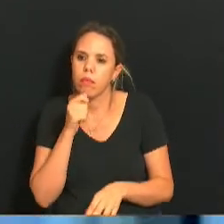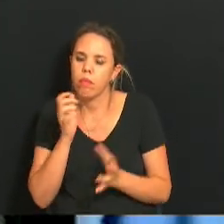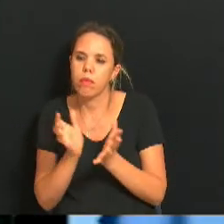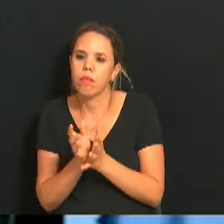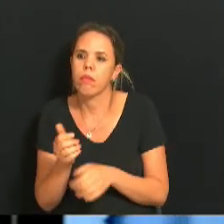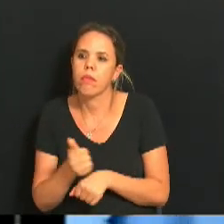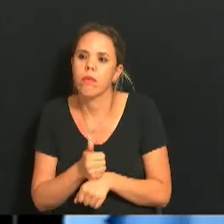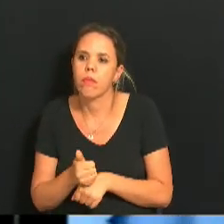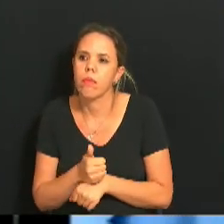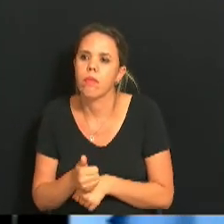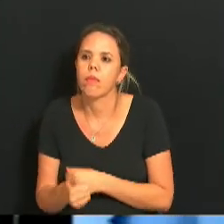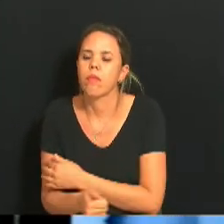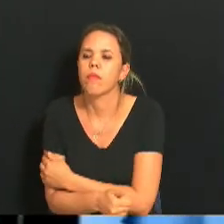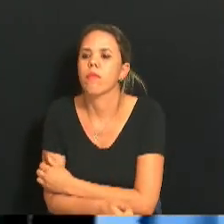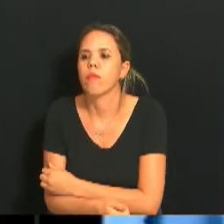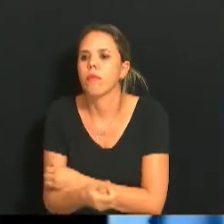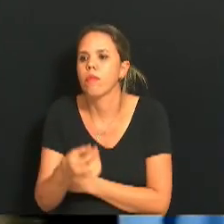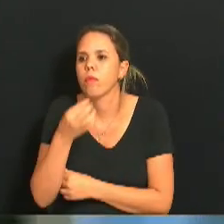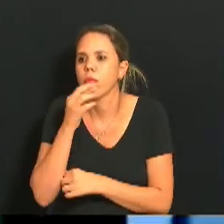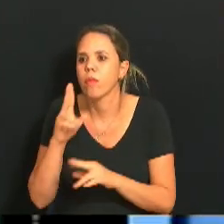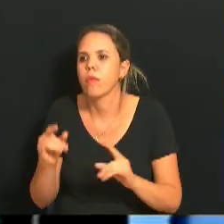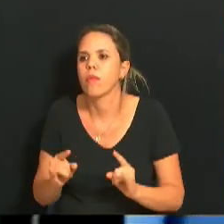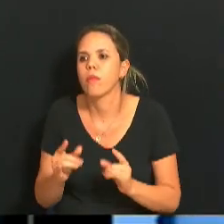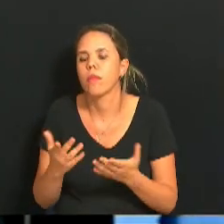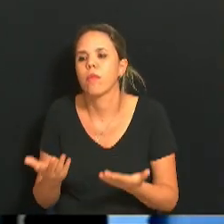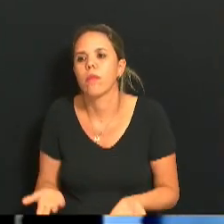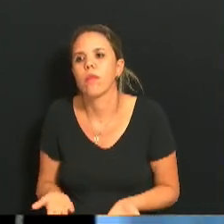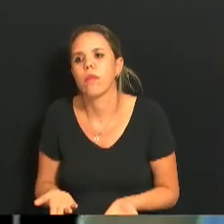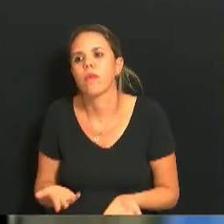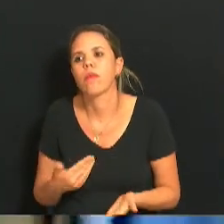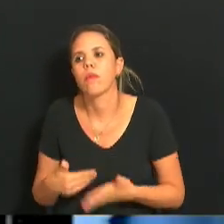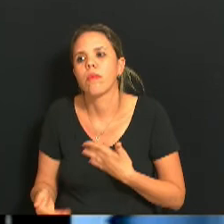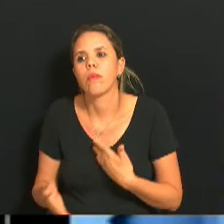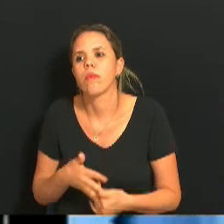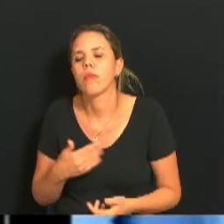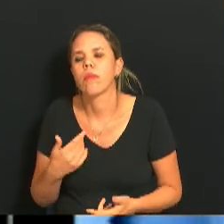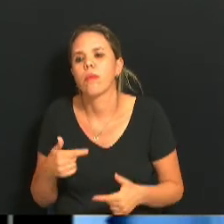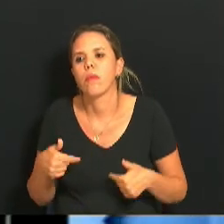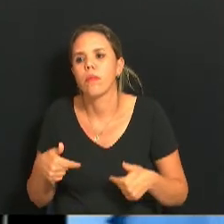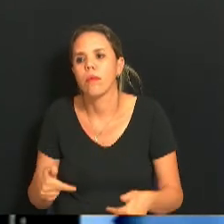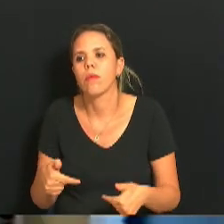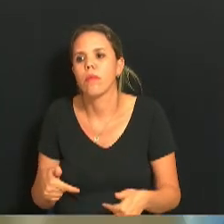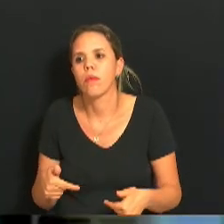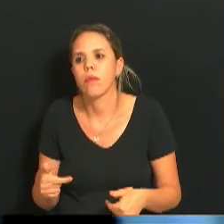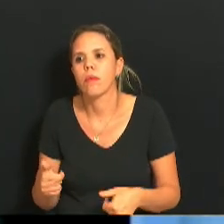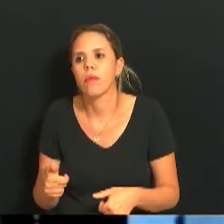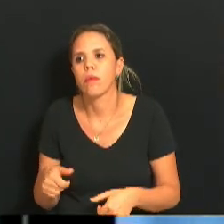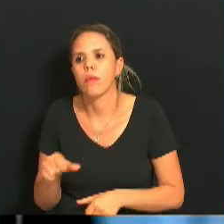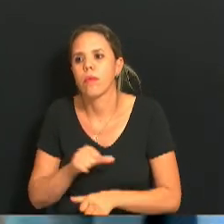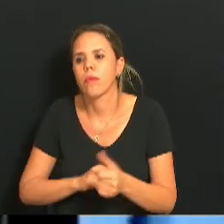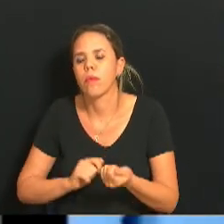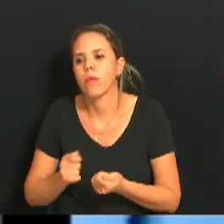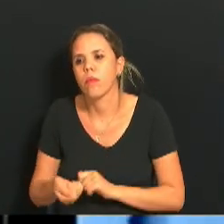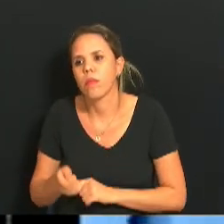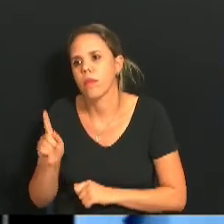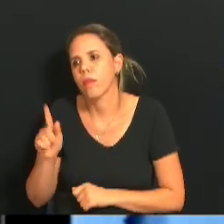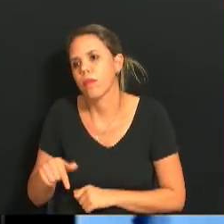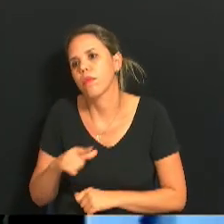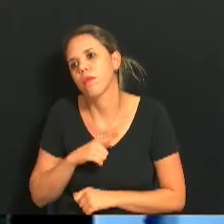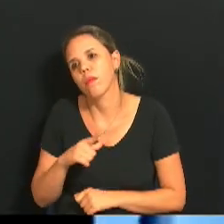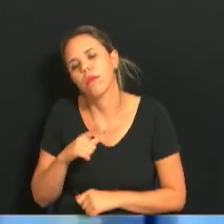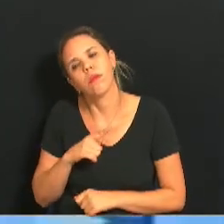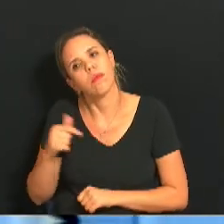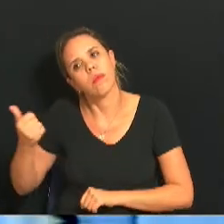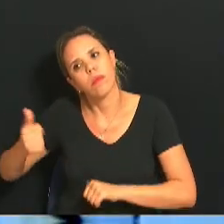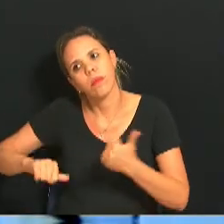do bolo de vista patrimonial e qualquer intervenção que aquela área sofrer ela terá que